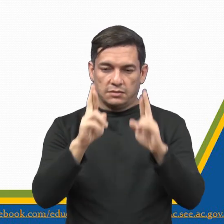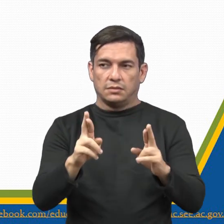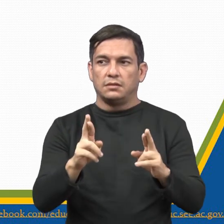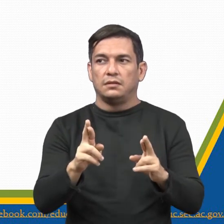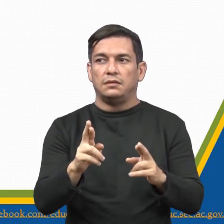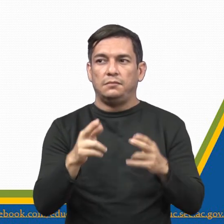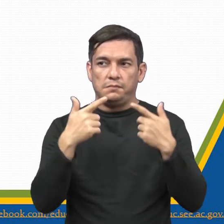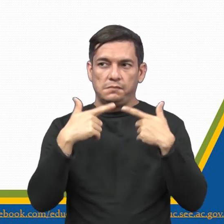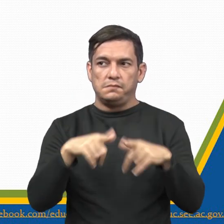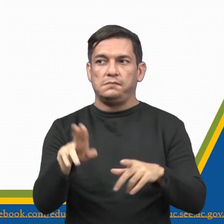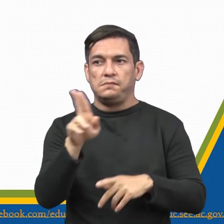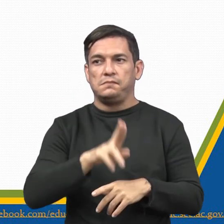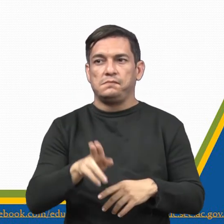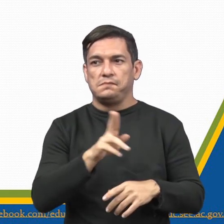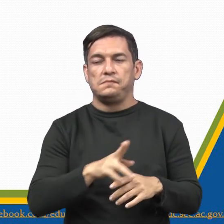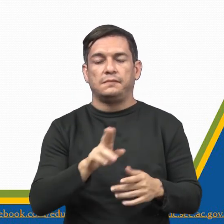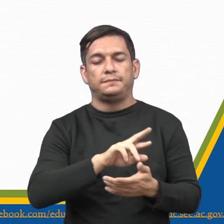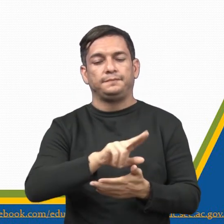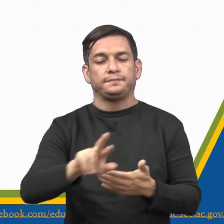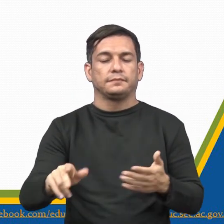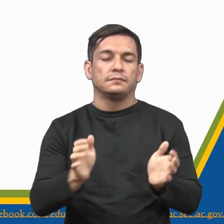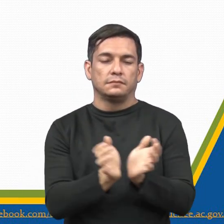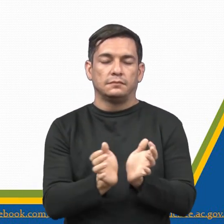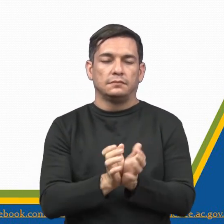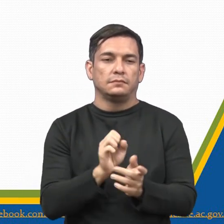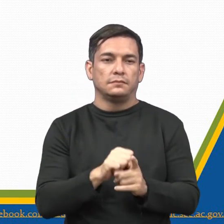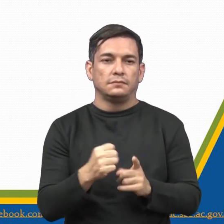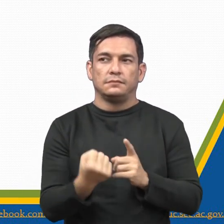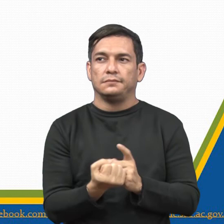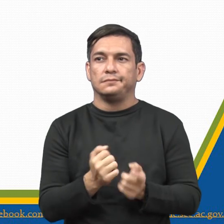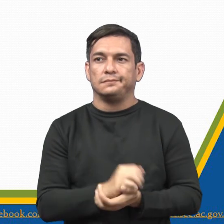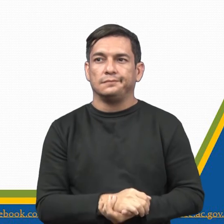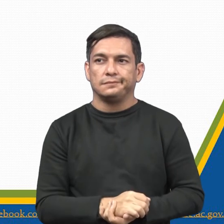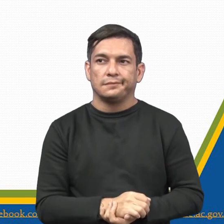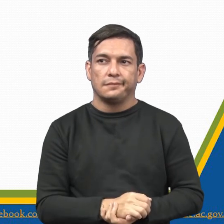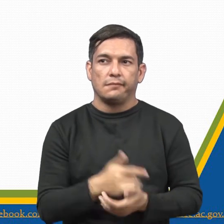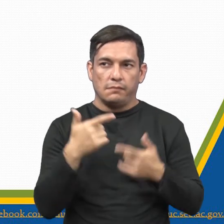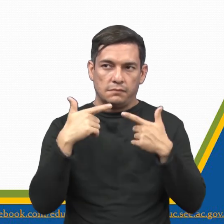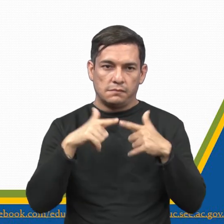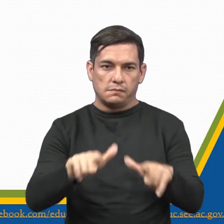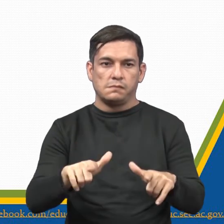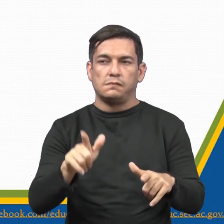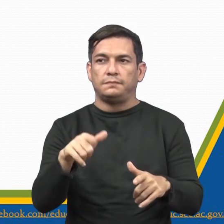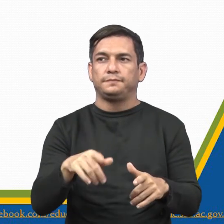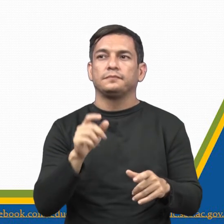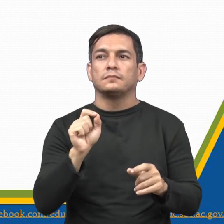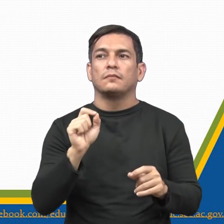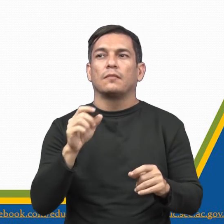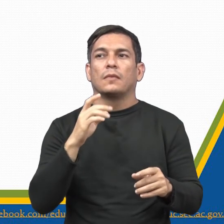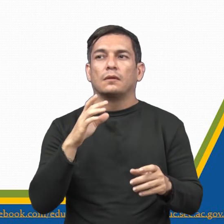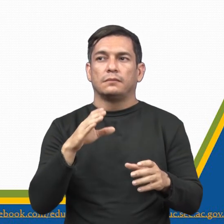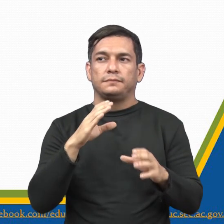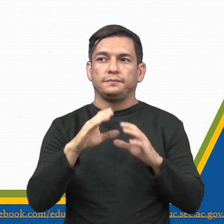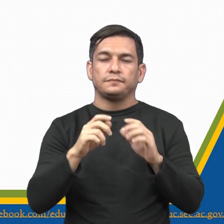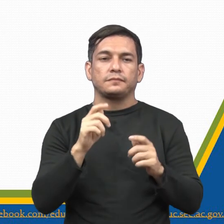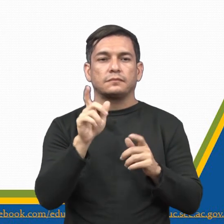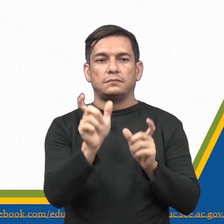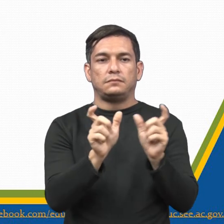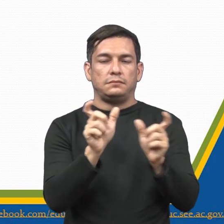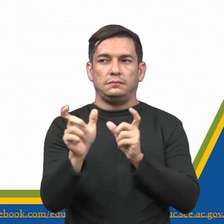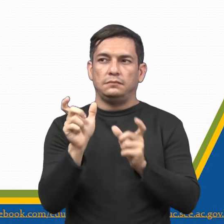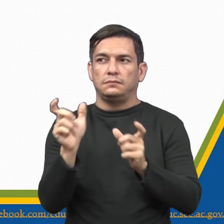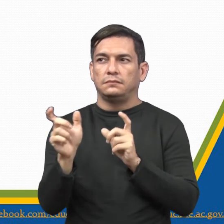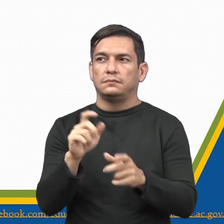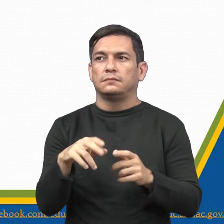respeitar as linguagens utilizadas pelos diferentes grupos sociais. Língua é um código formado por signos,